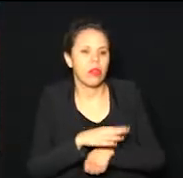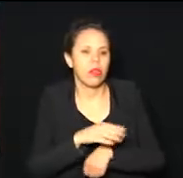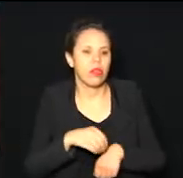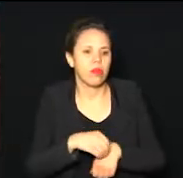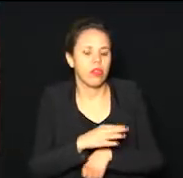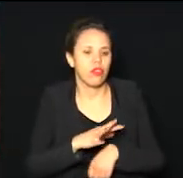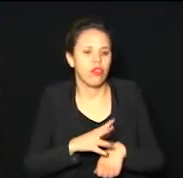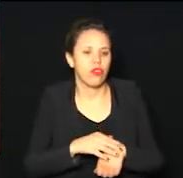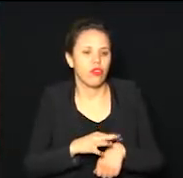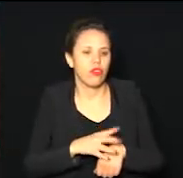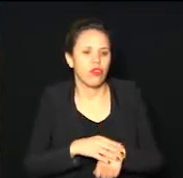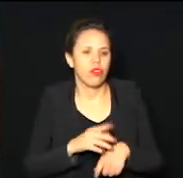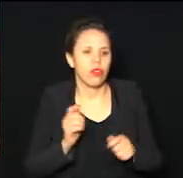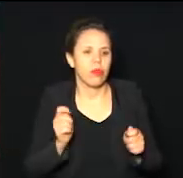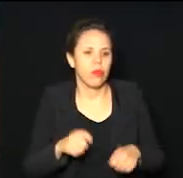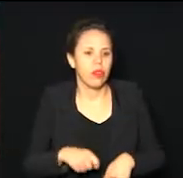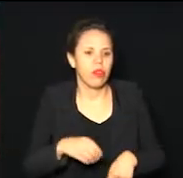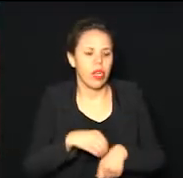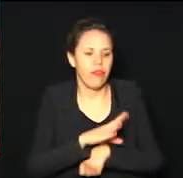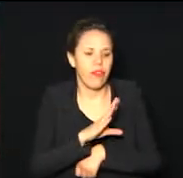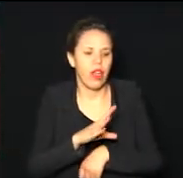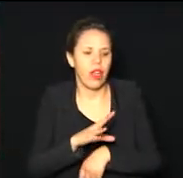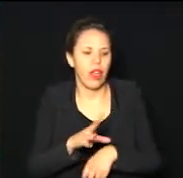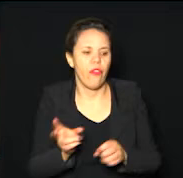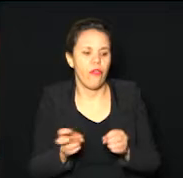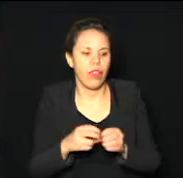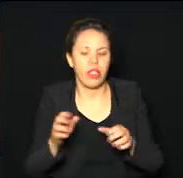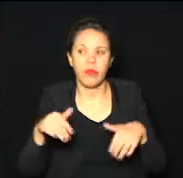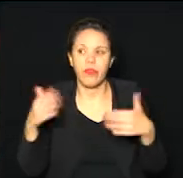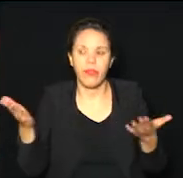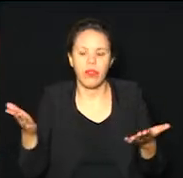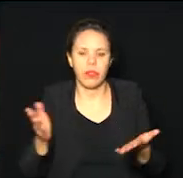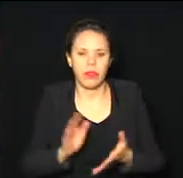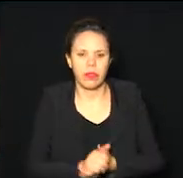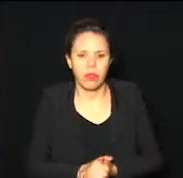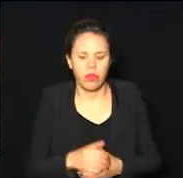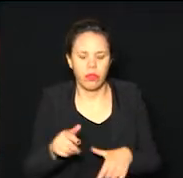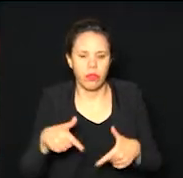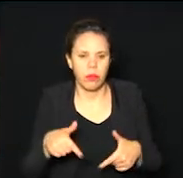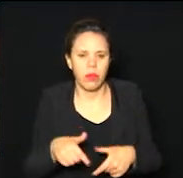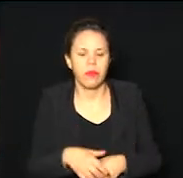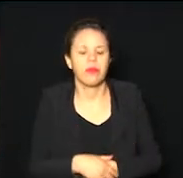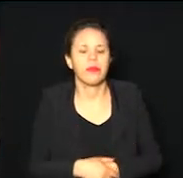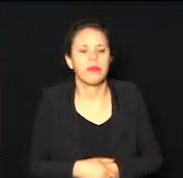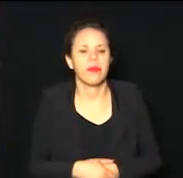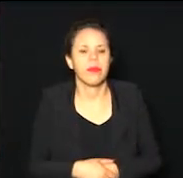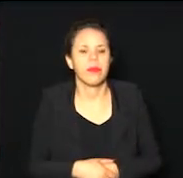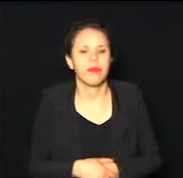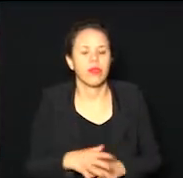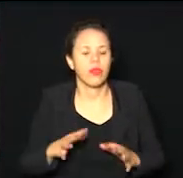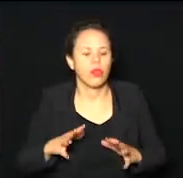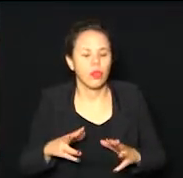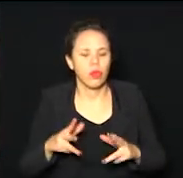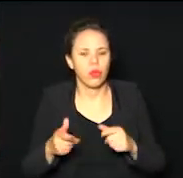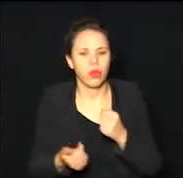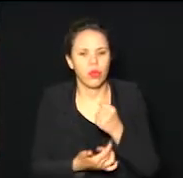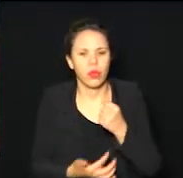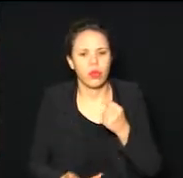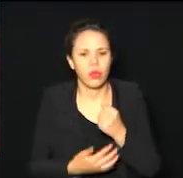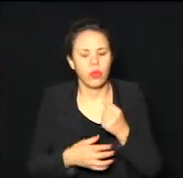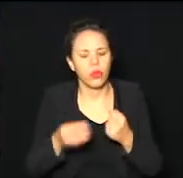doença, ou para evitar que eles possam levar o vírus para fora do seu trabalho. todos os exames que